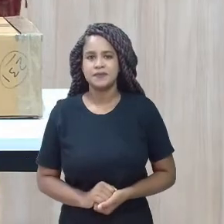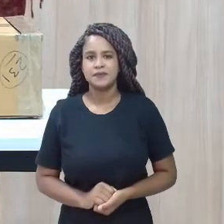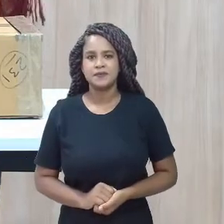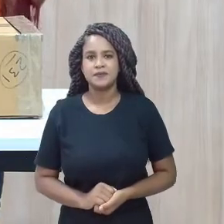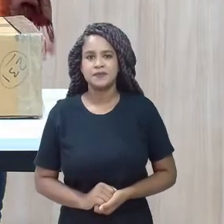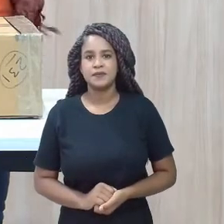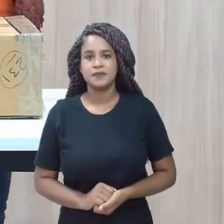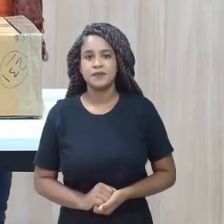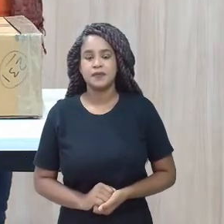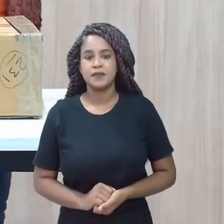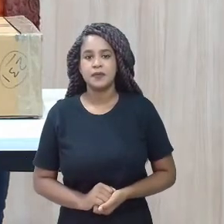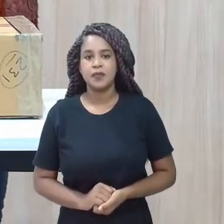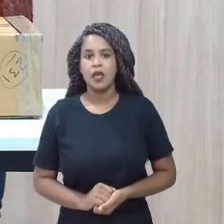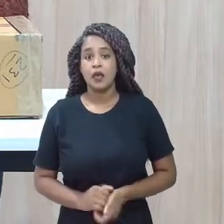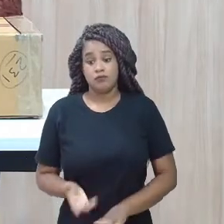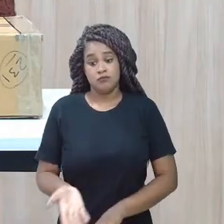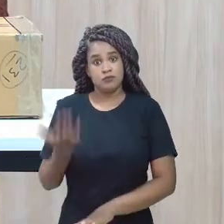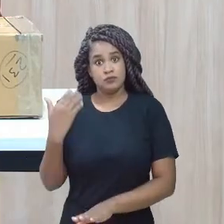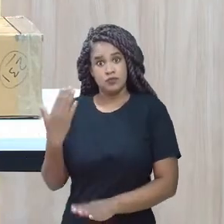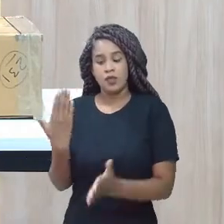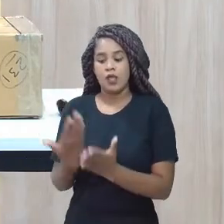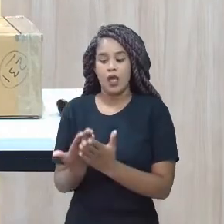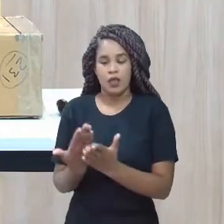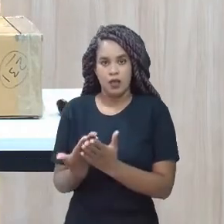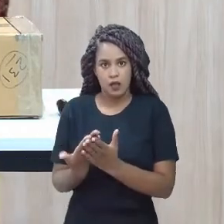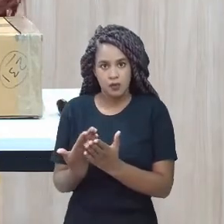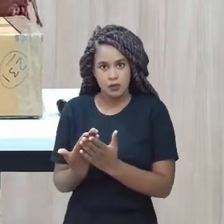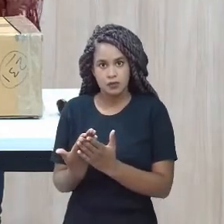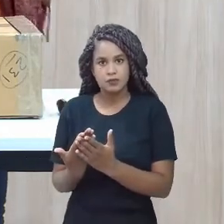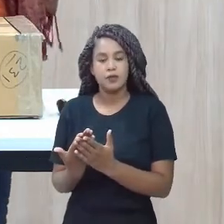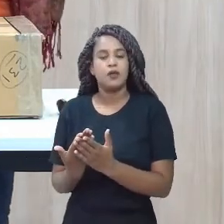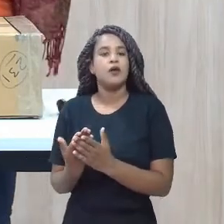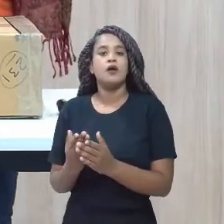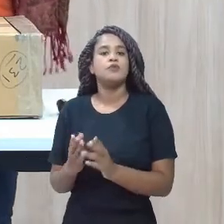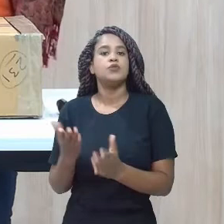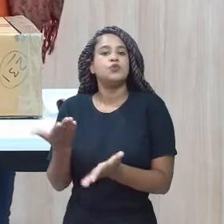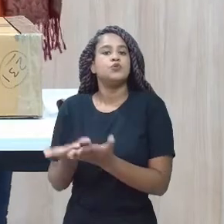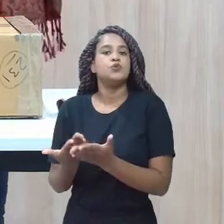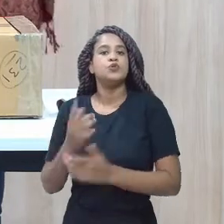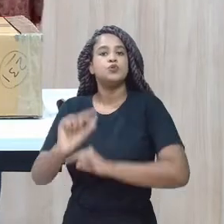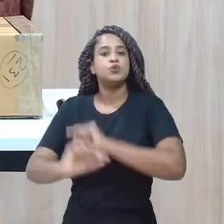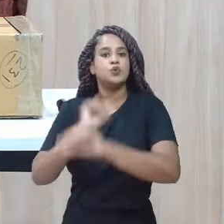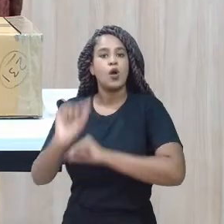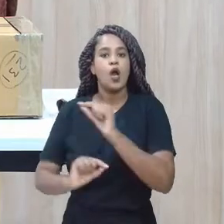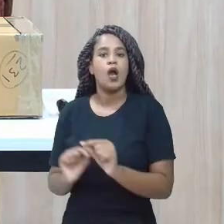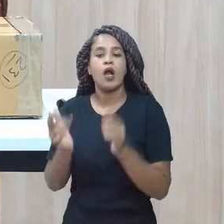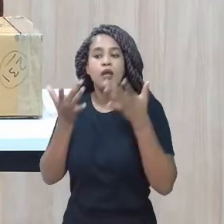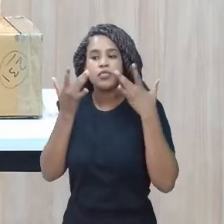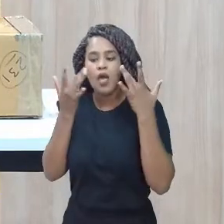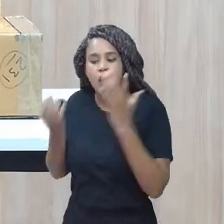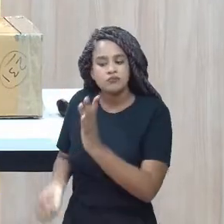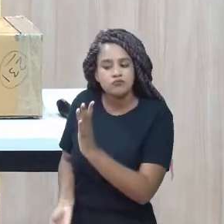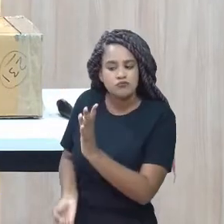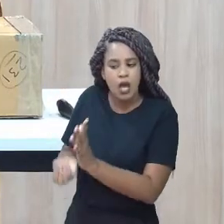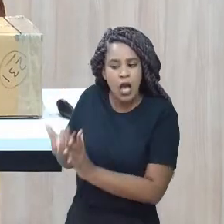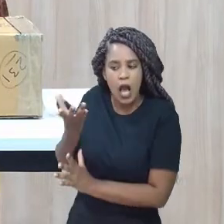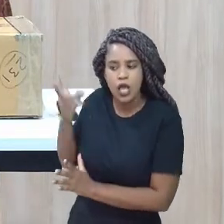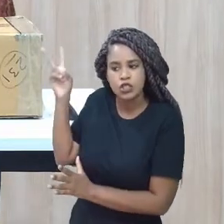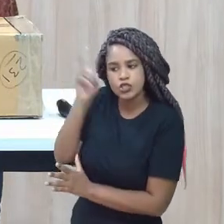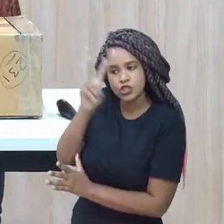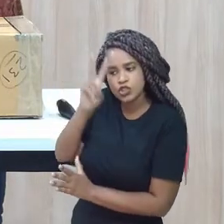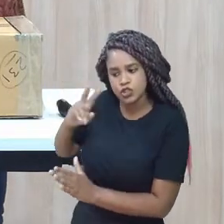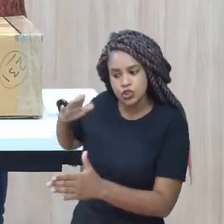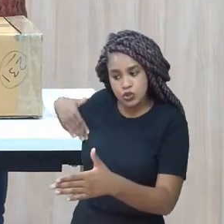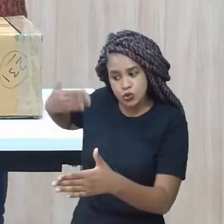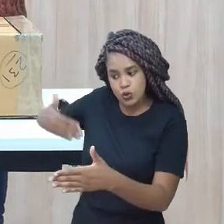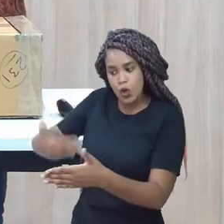da aula passada, né? Na aula passada a gente viu as origens, a história e agora